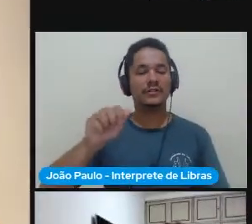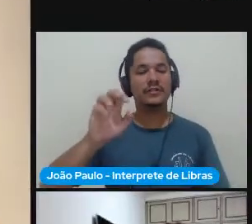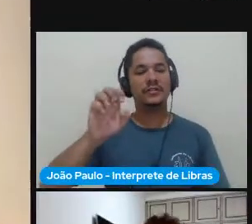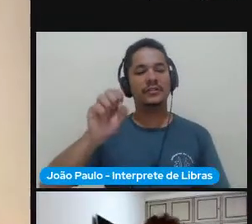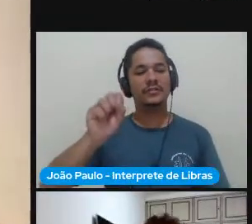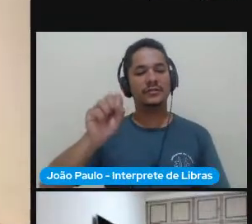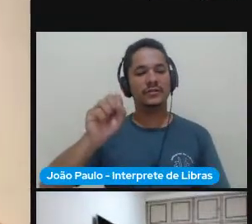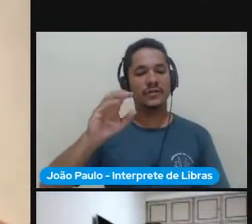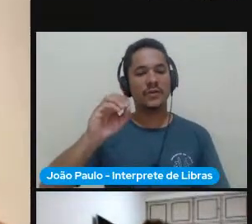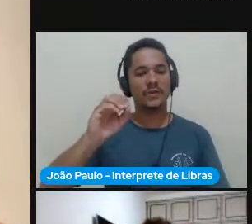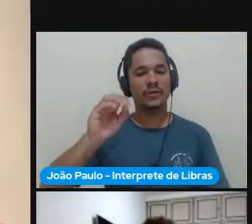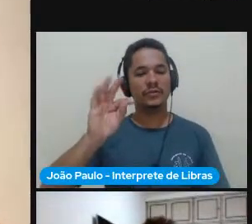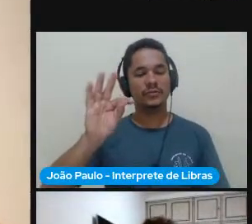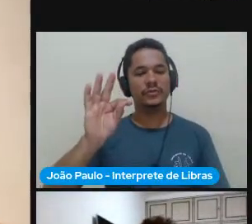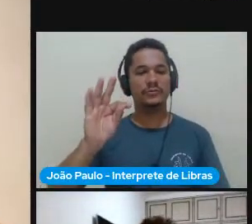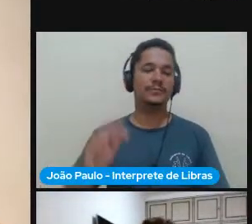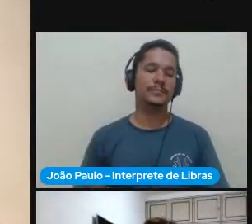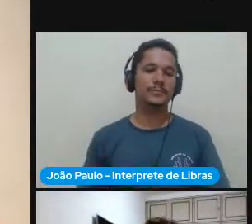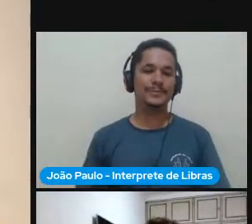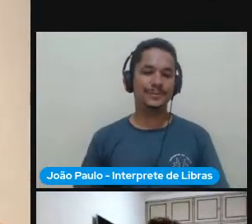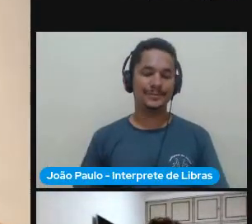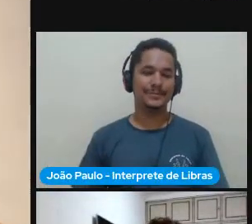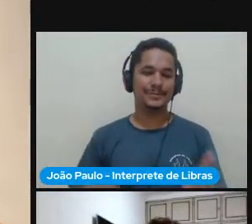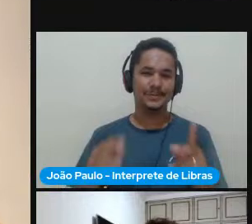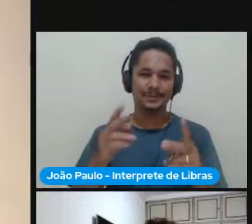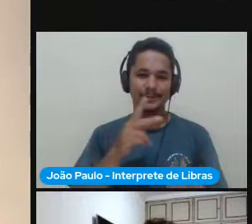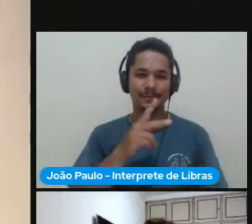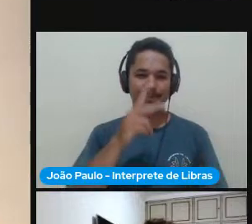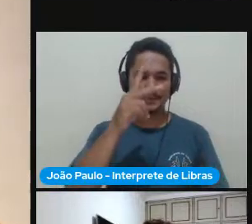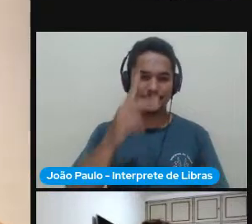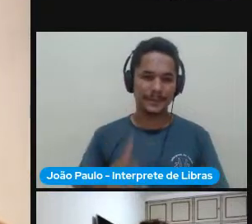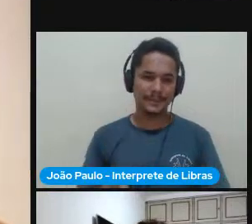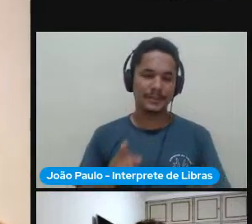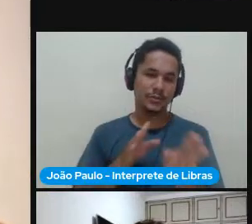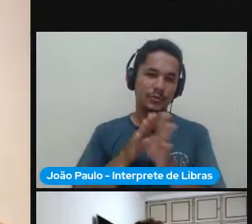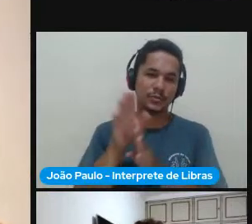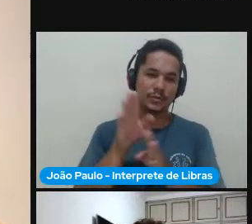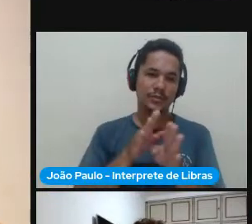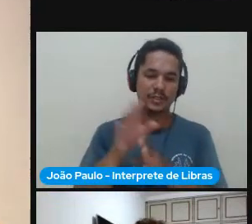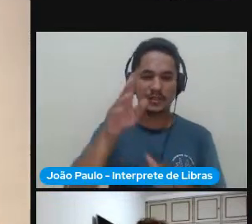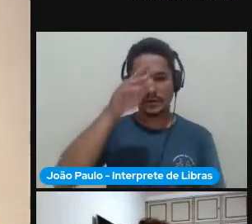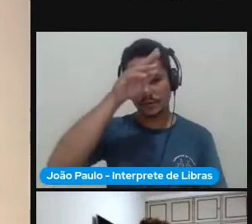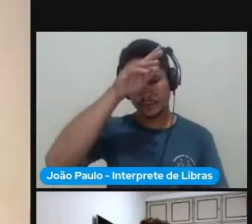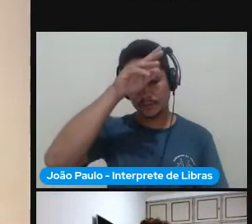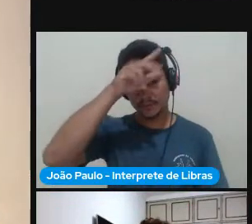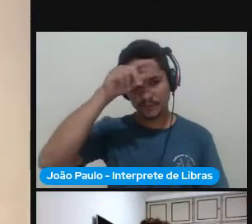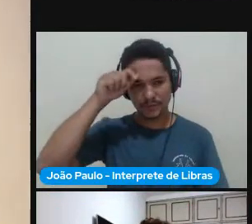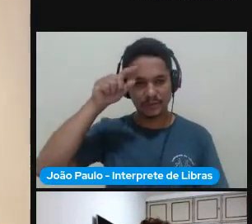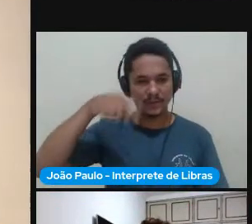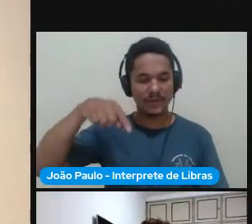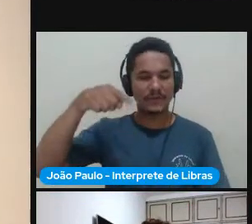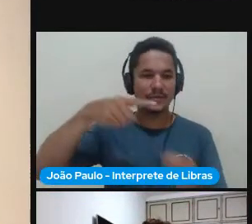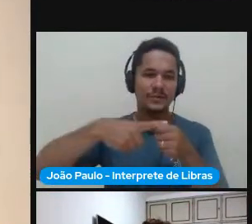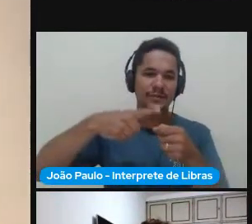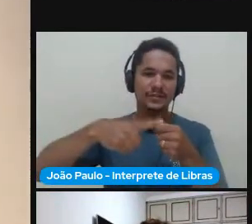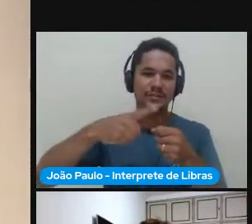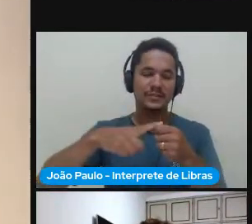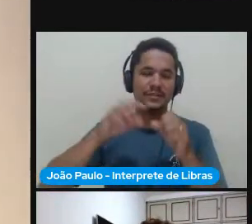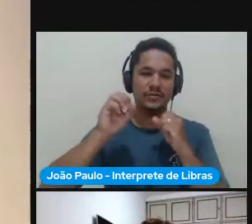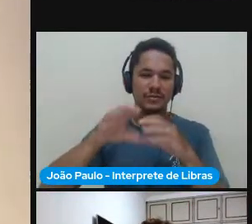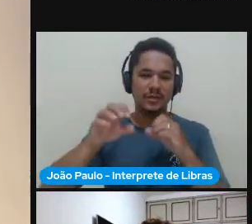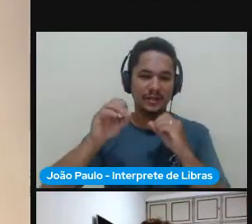é presidente do Conselho Municipal de Educação e diretora do Centro de Aperfeiçoamento